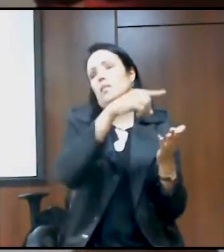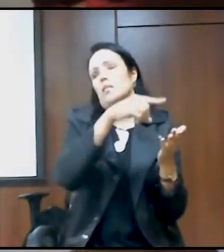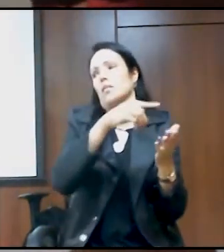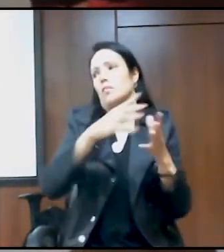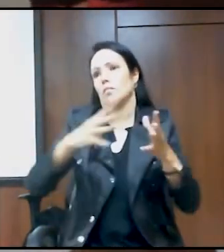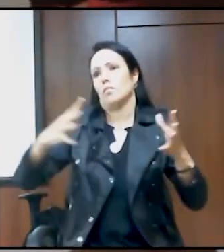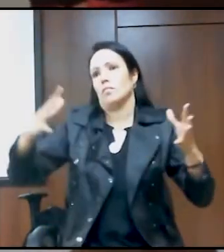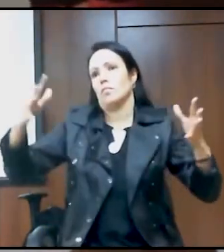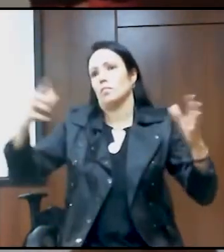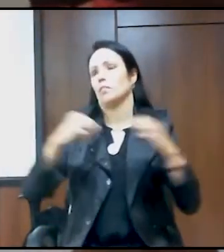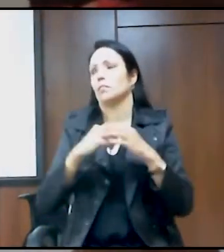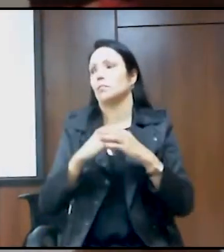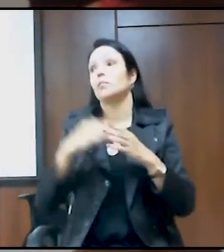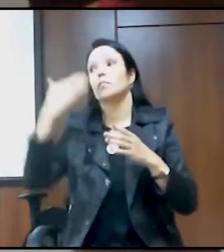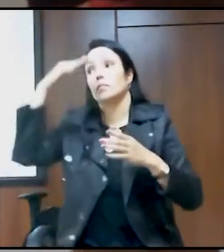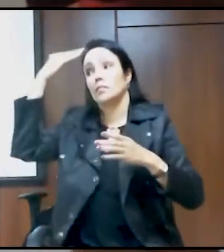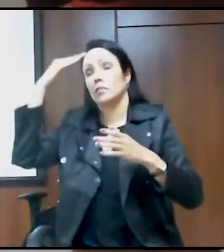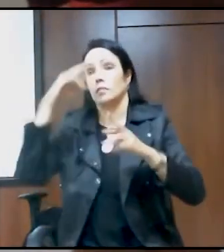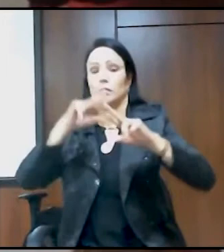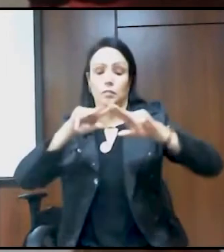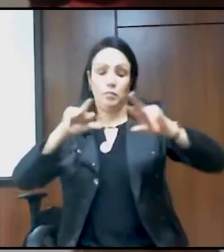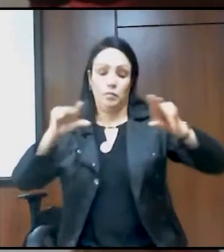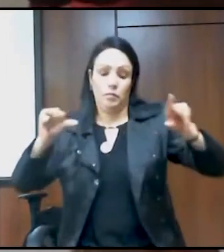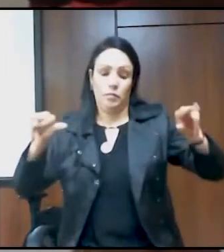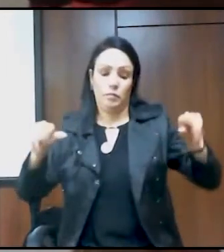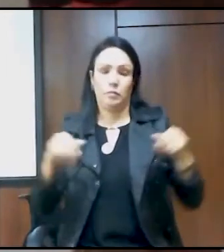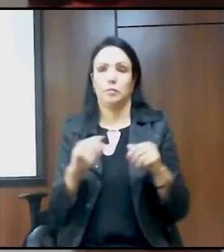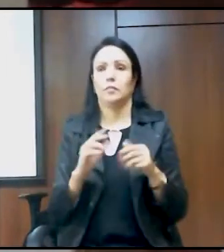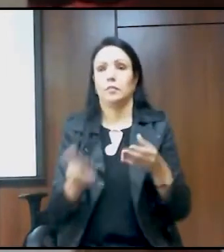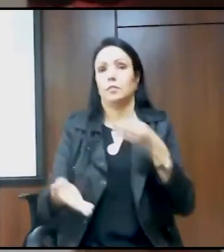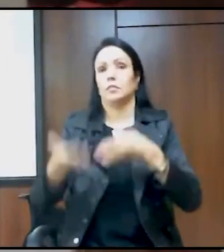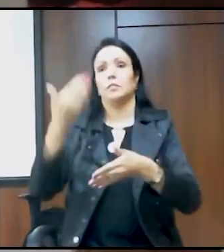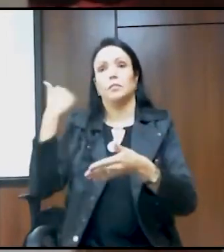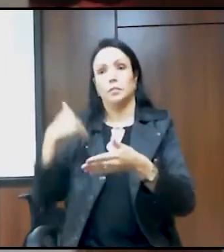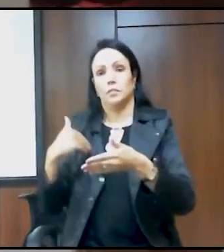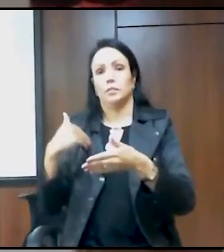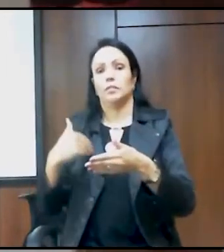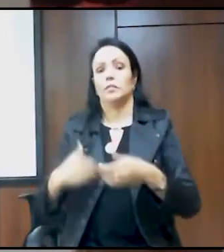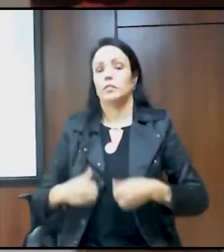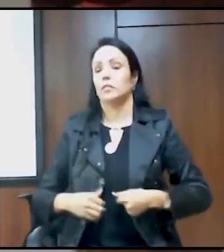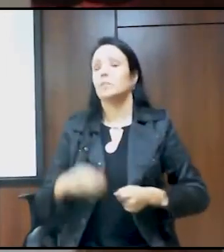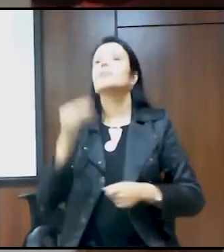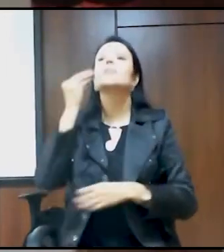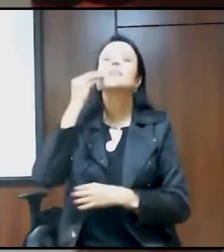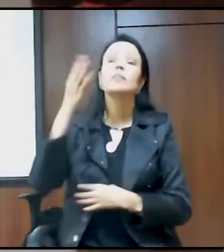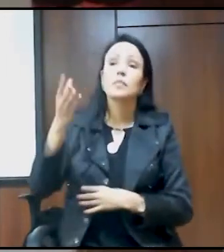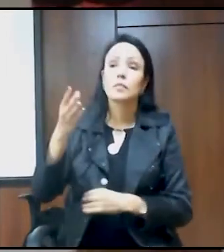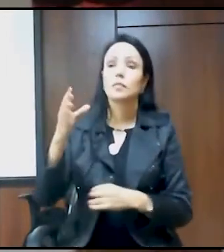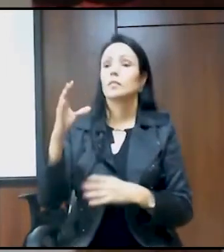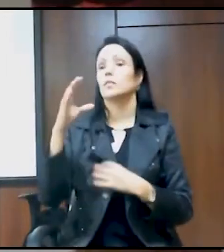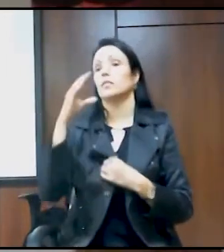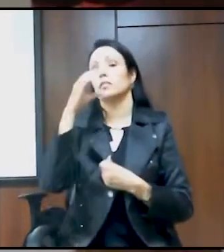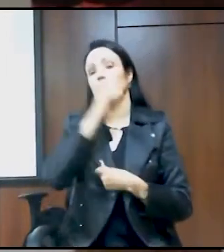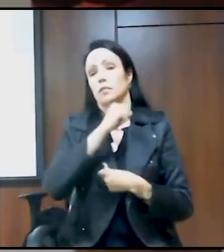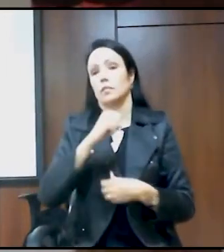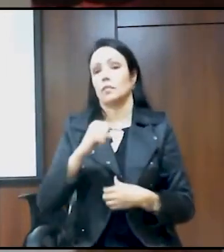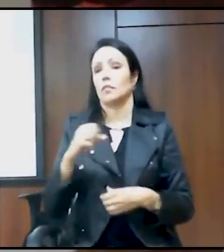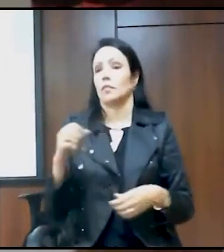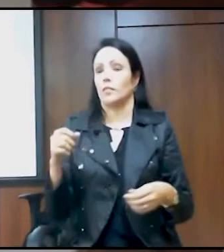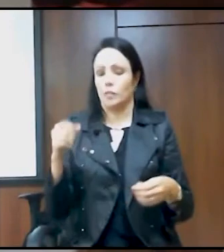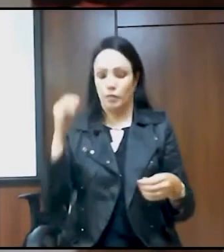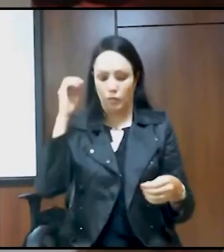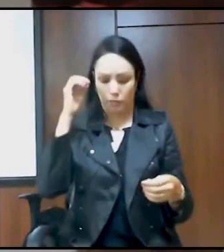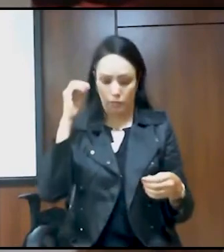E a gente tem que entender quais são o que está por trás disso. Só para mostrar para vocês, rapidamente, isso